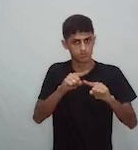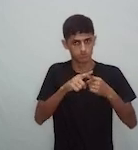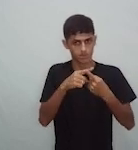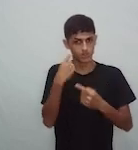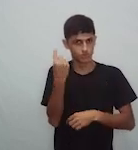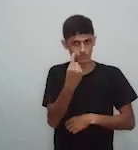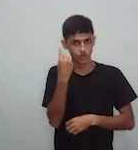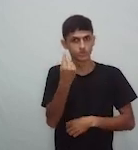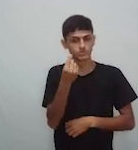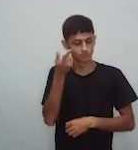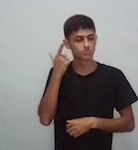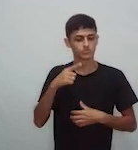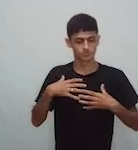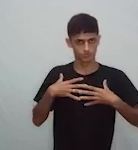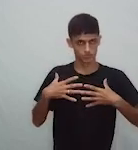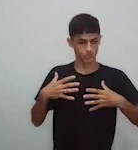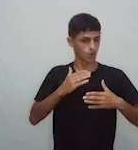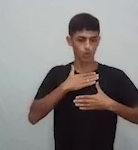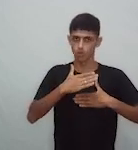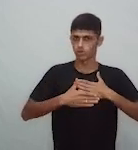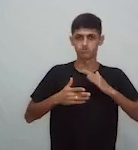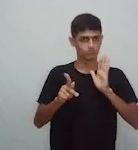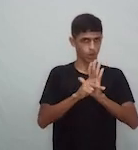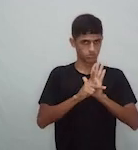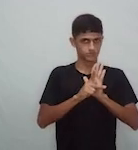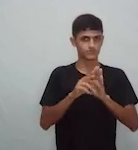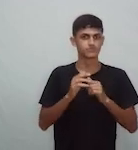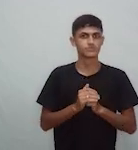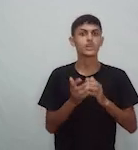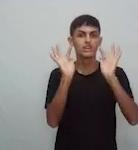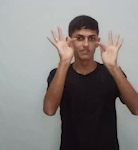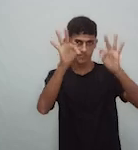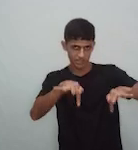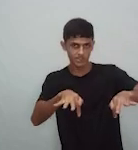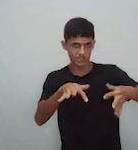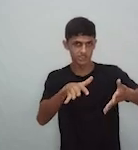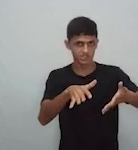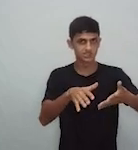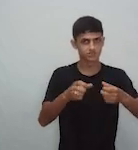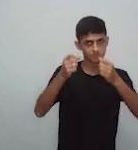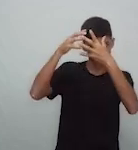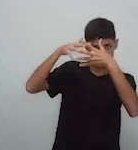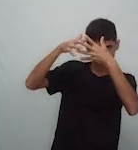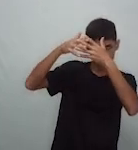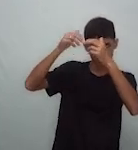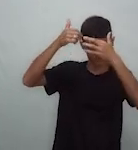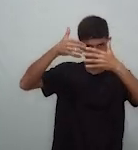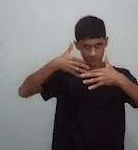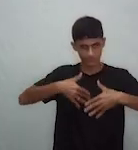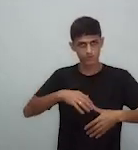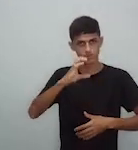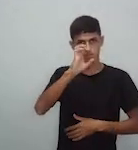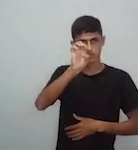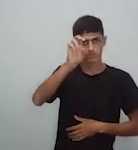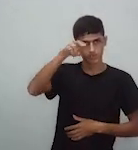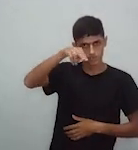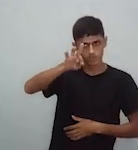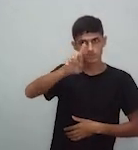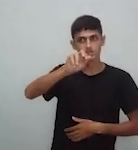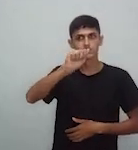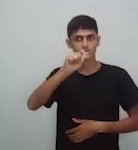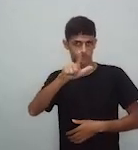movimento, isso é uma função automática do nosso corpo, certo? E finalizando o nosso sistema nervoso central, a gente tem a parte da medula